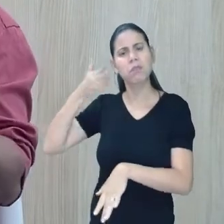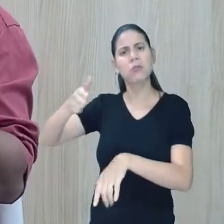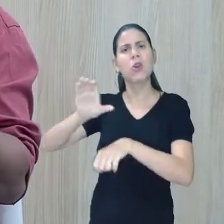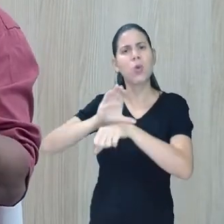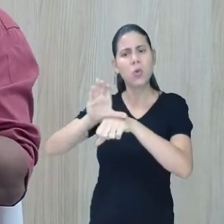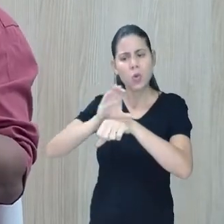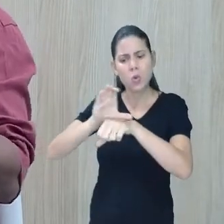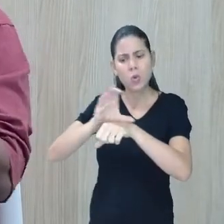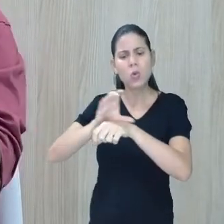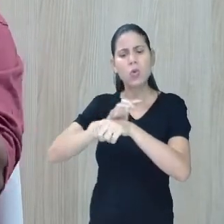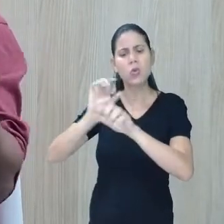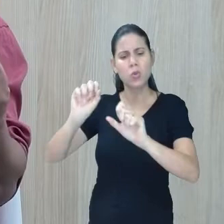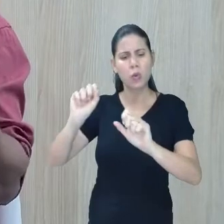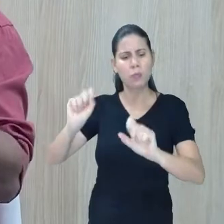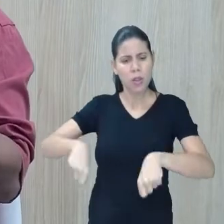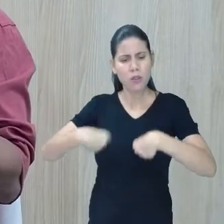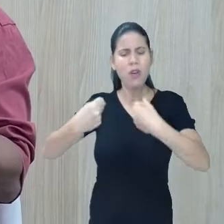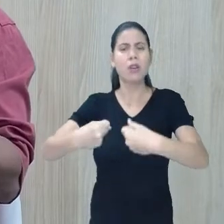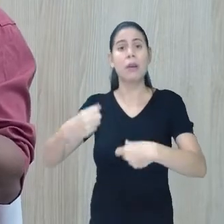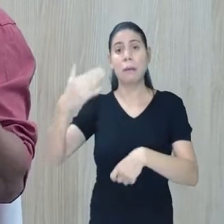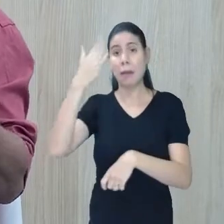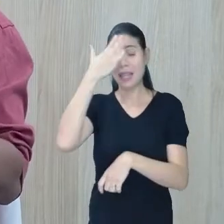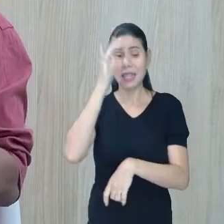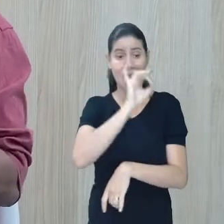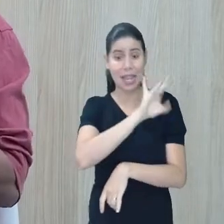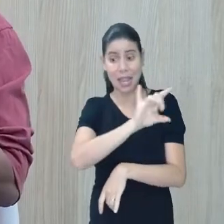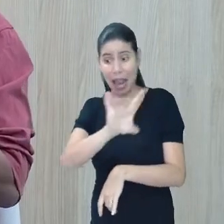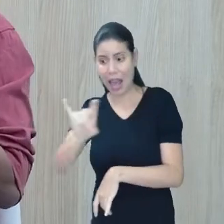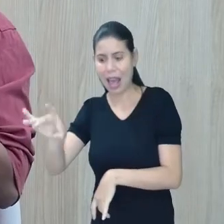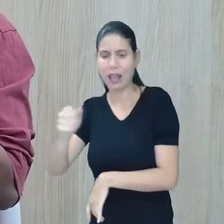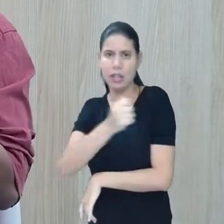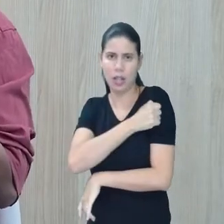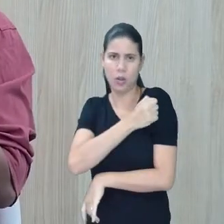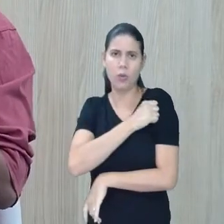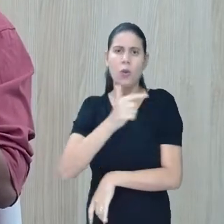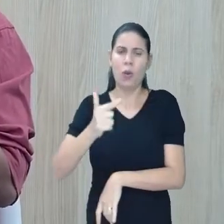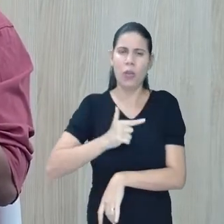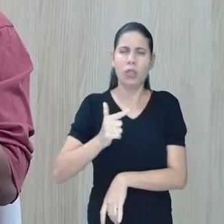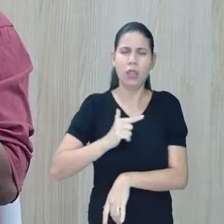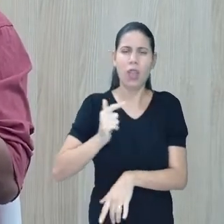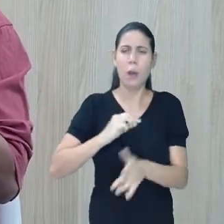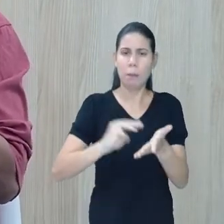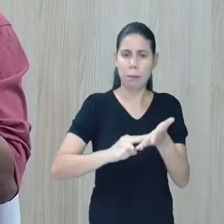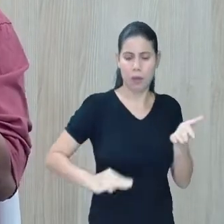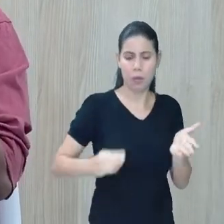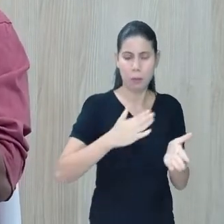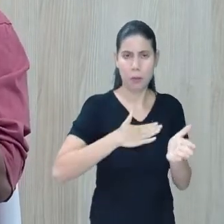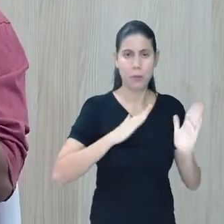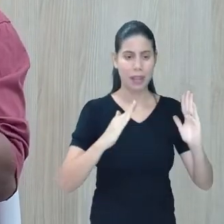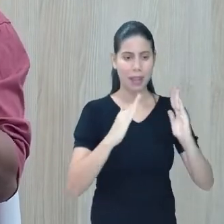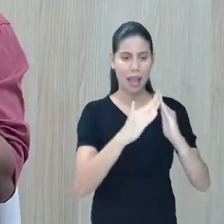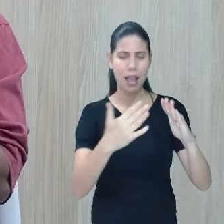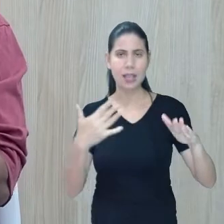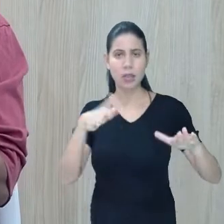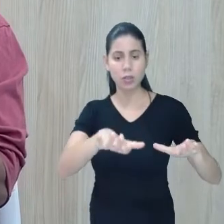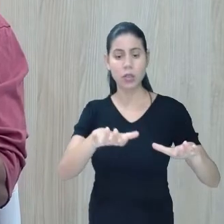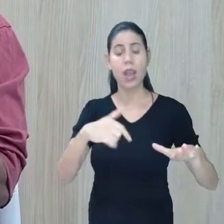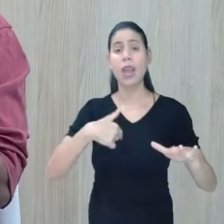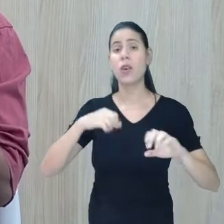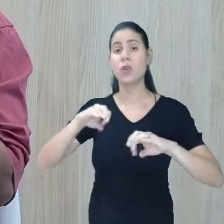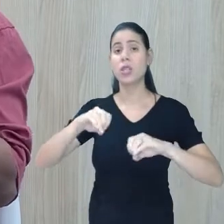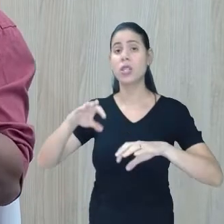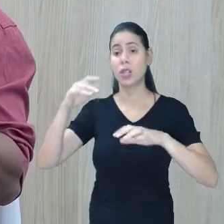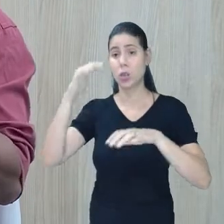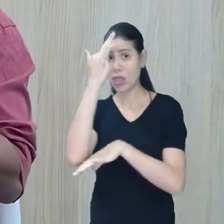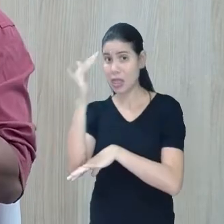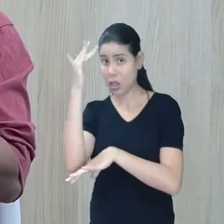para aprender a especificidade de cada aluno. Eu criei um método chamado Casa Inclusiva, onde eu ensino simultaneamente a teoria musical